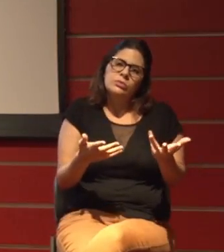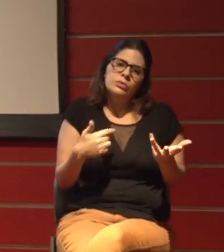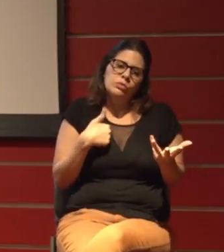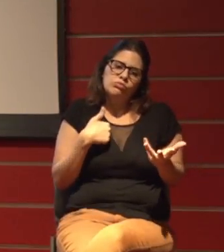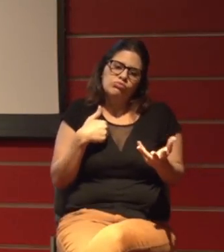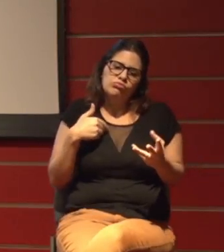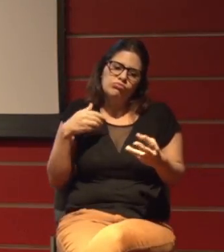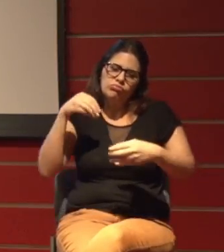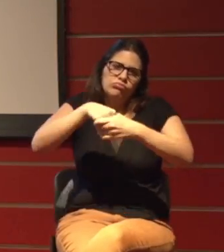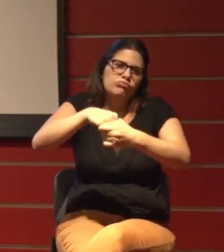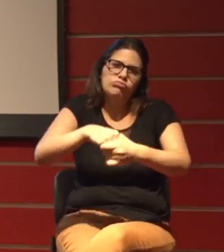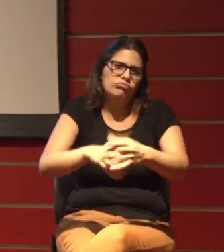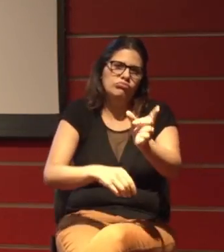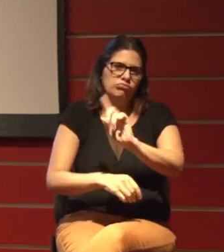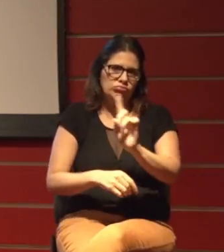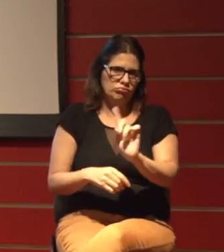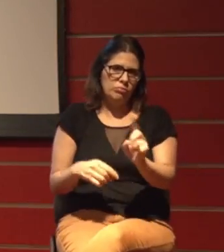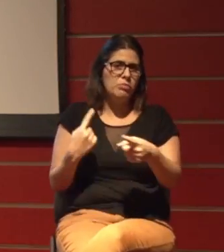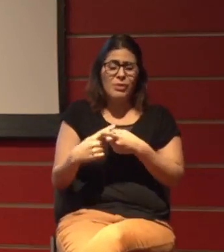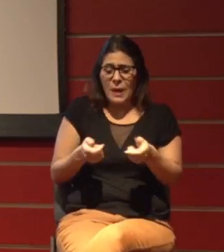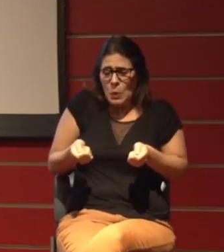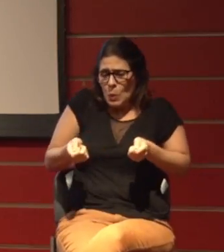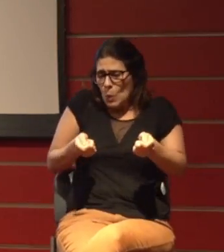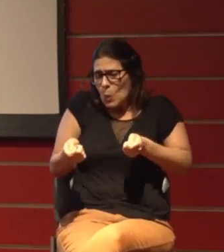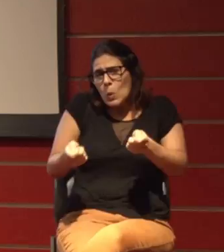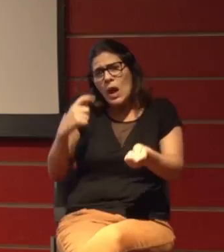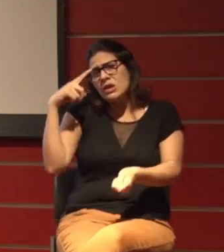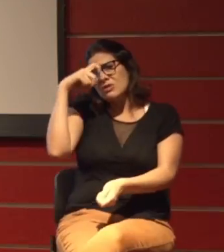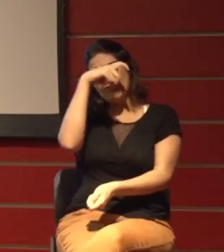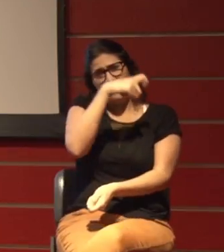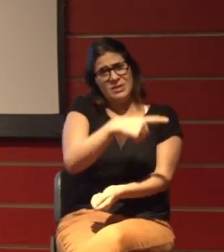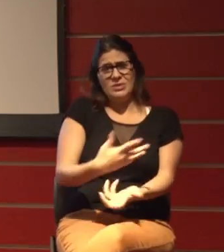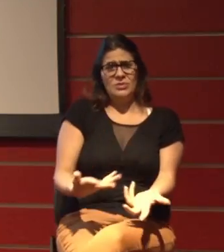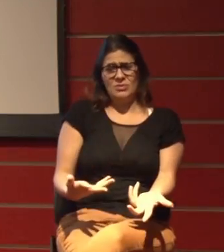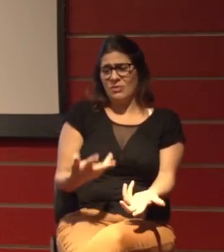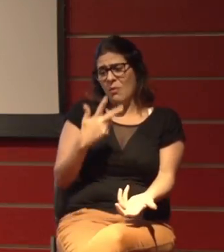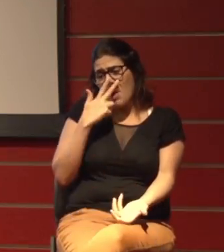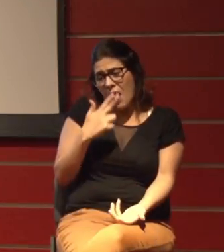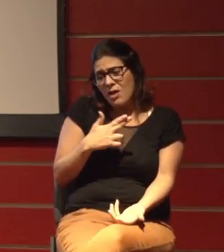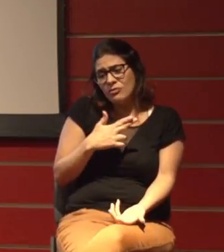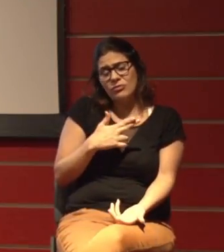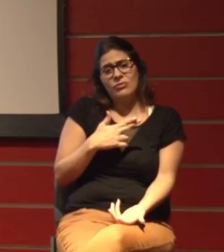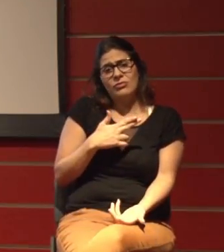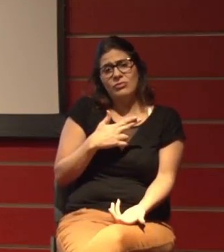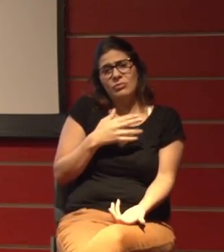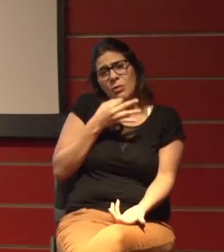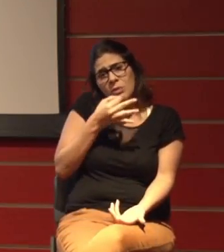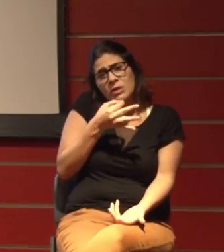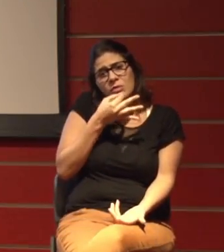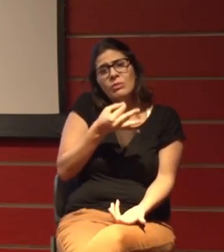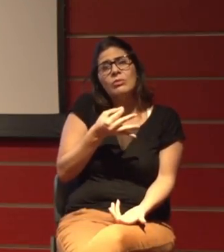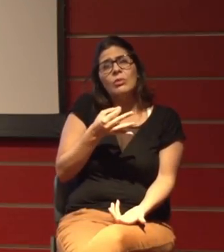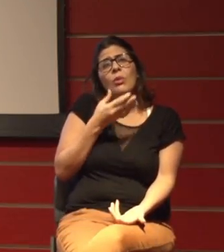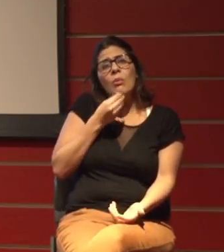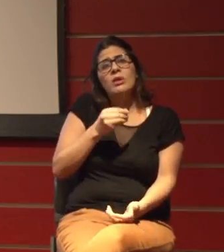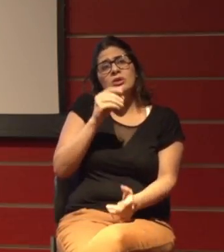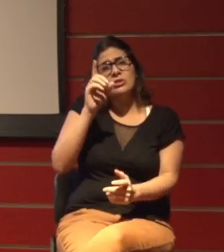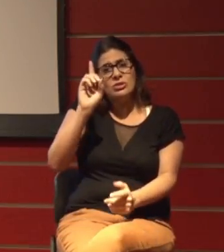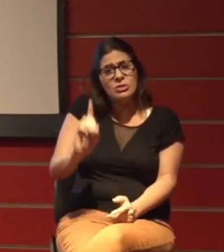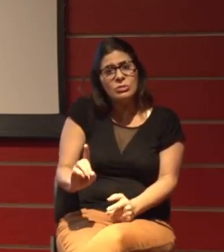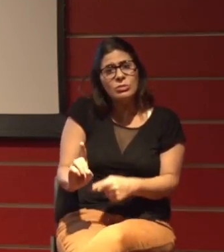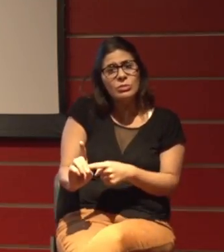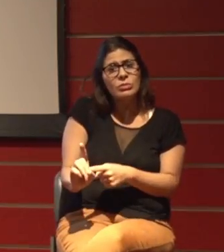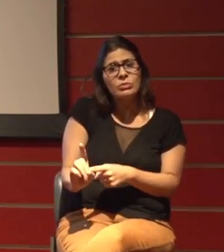envolvendo porque não não não tem controle não tem eu acho que é uma vai ser uma vai ser um diretor que né